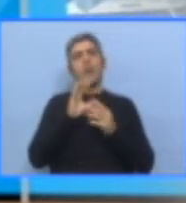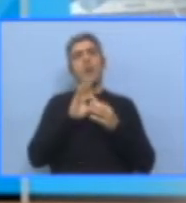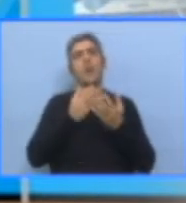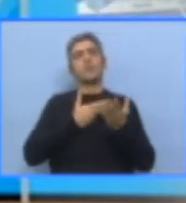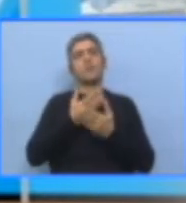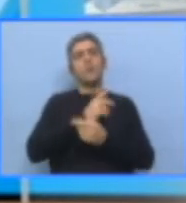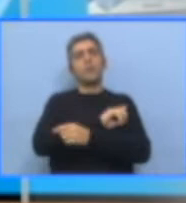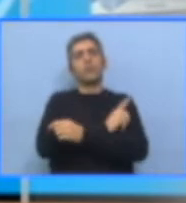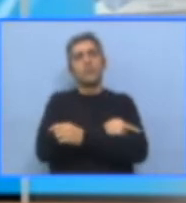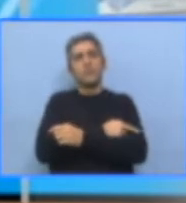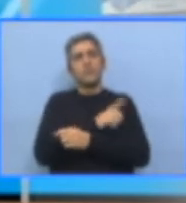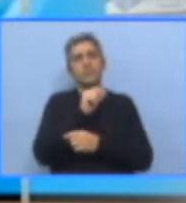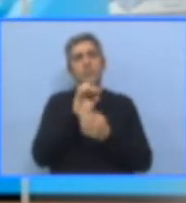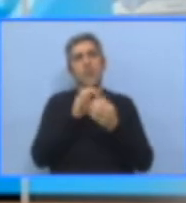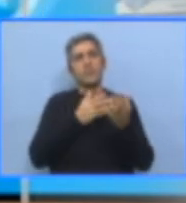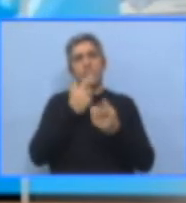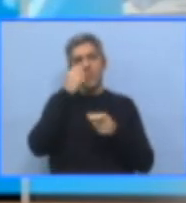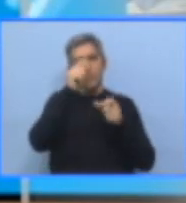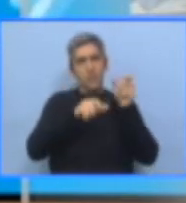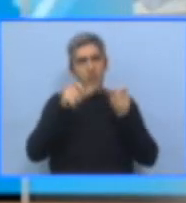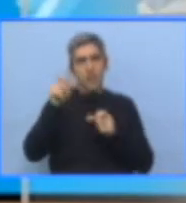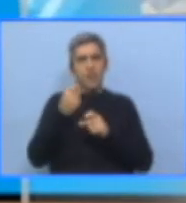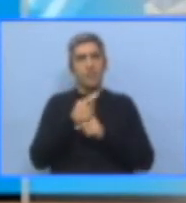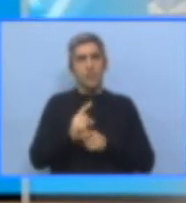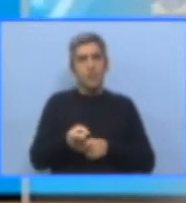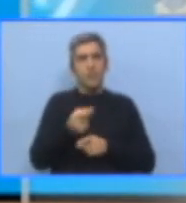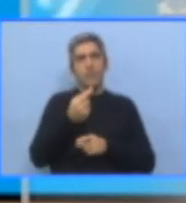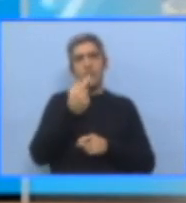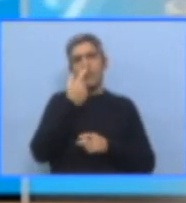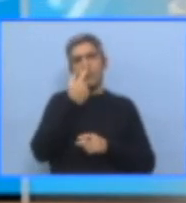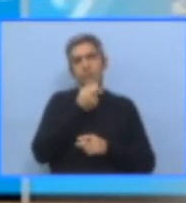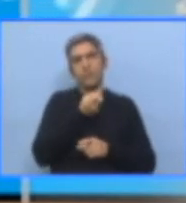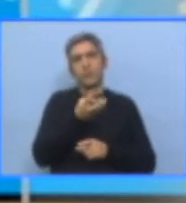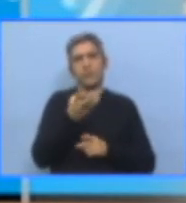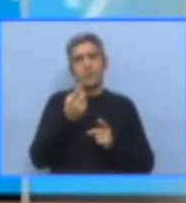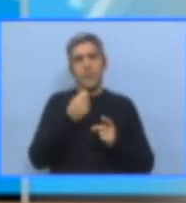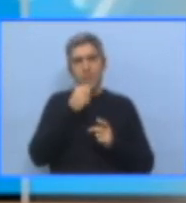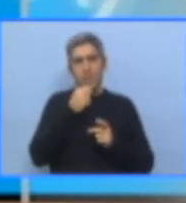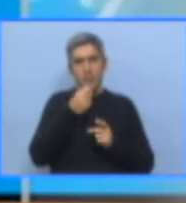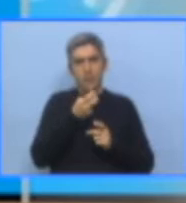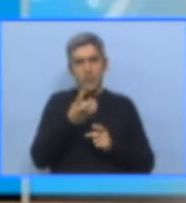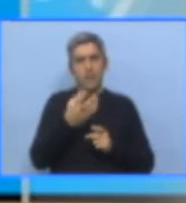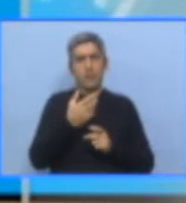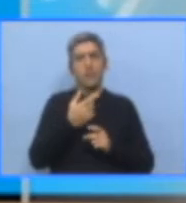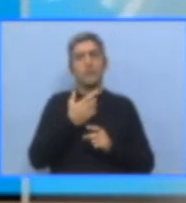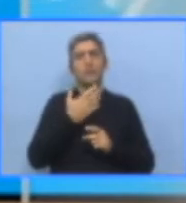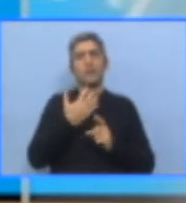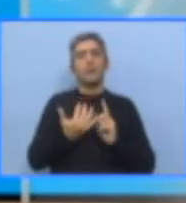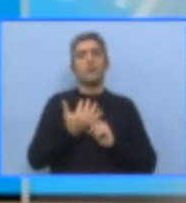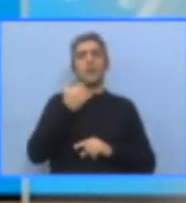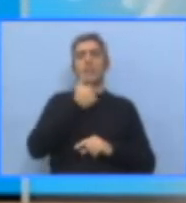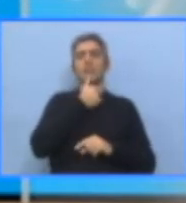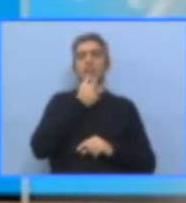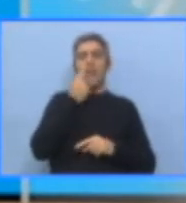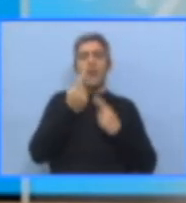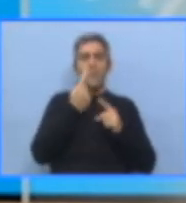poder e até as relações humanas, porque muitas vezes aquilo que nos leva a decidir